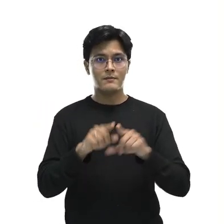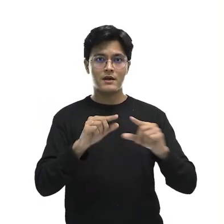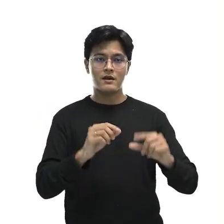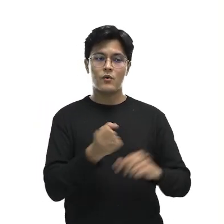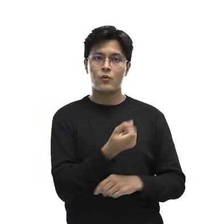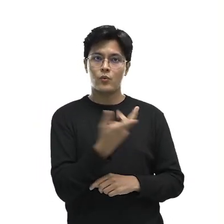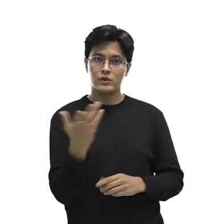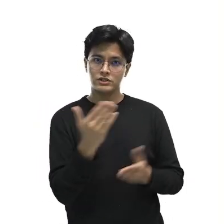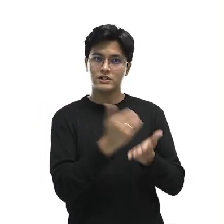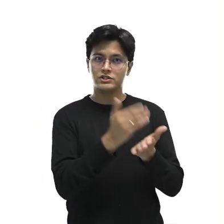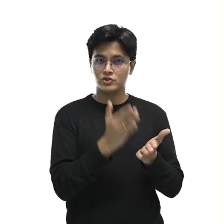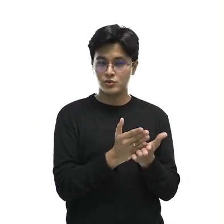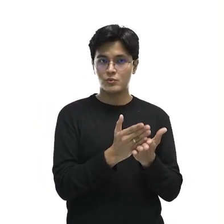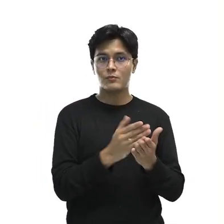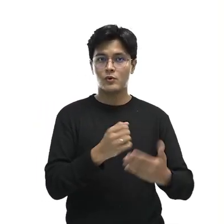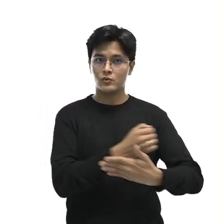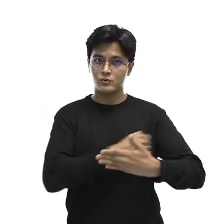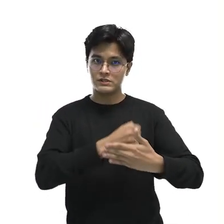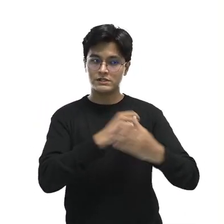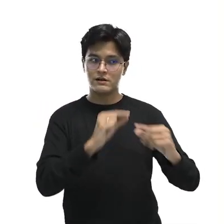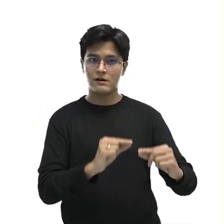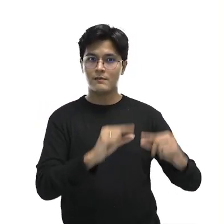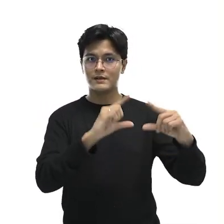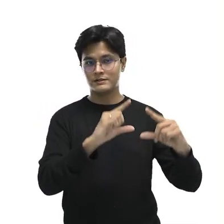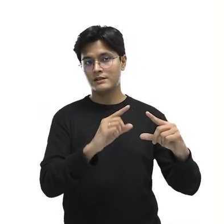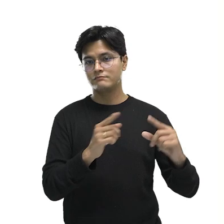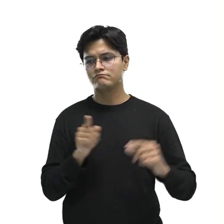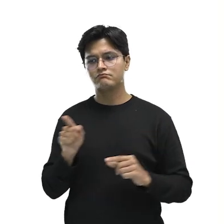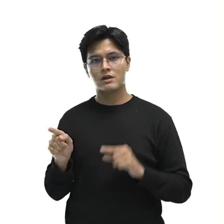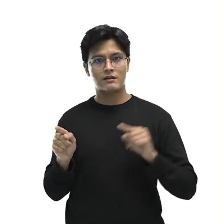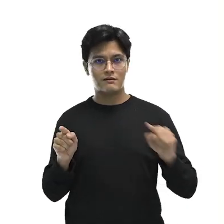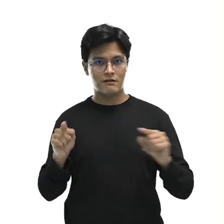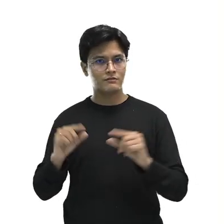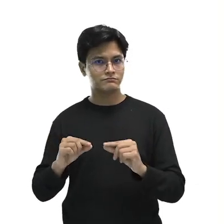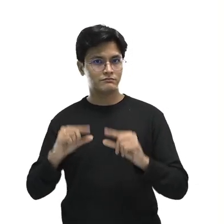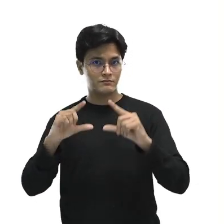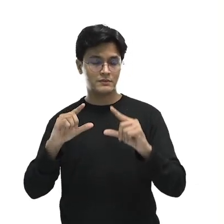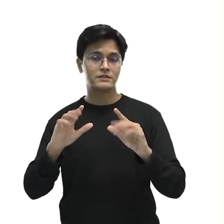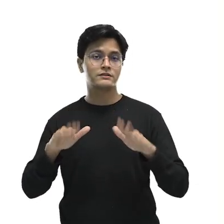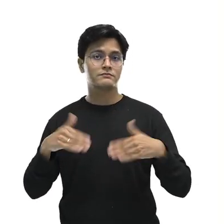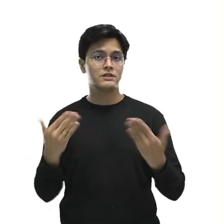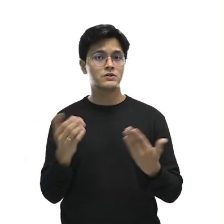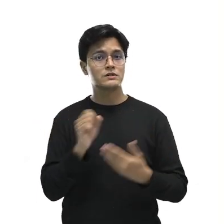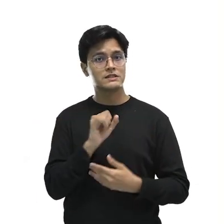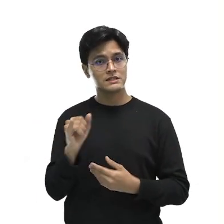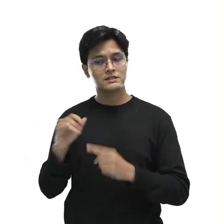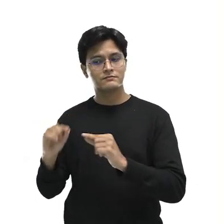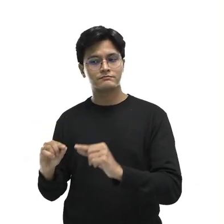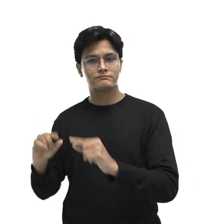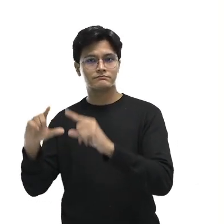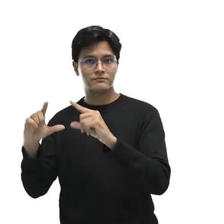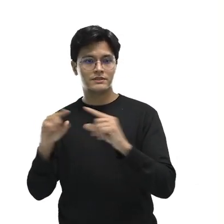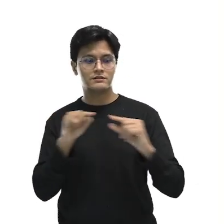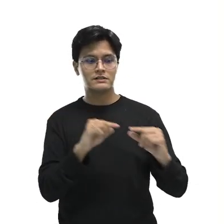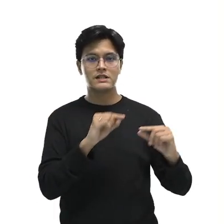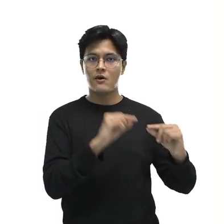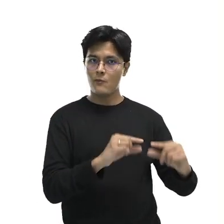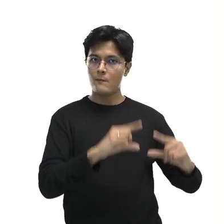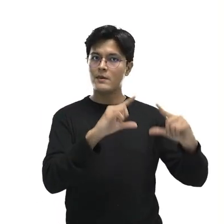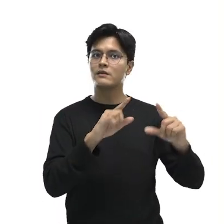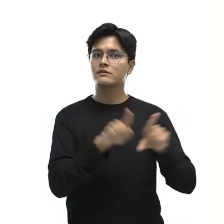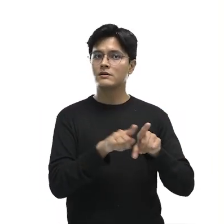de cupcakes. Ou seja, as duas grandezas aumentaram. E nós já sabemos que quando as duas grandezas